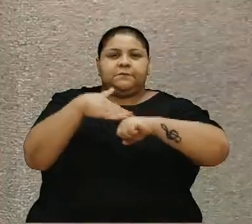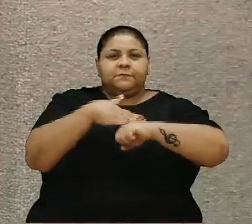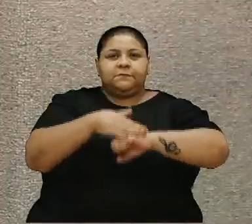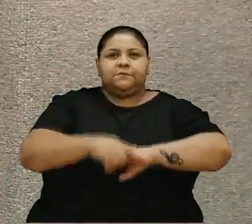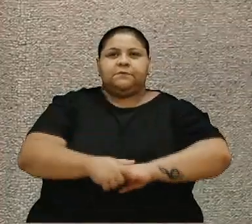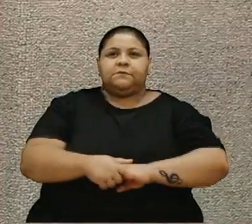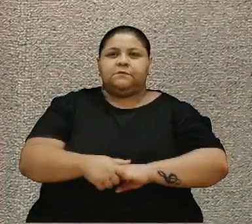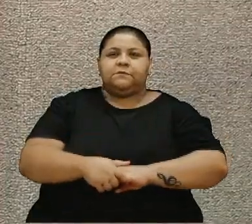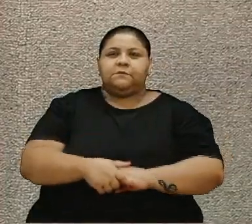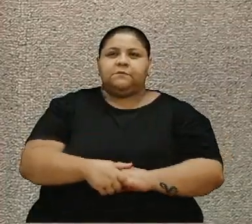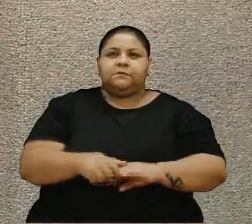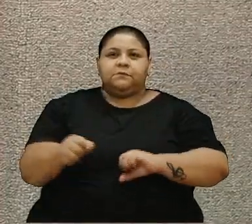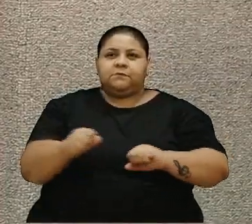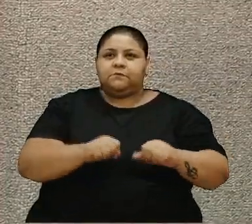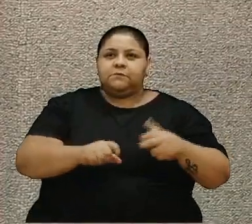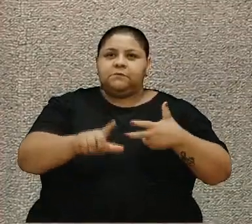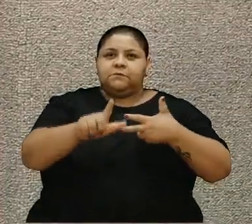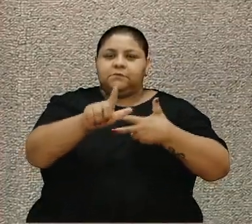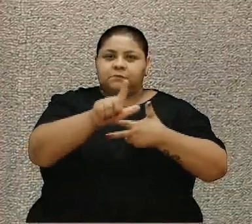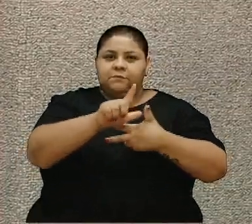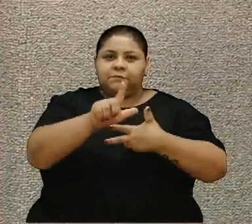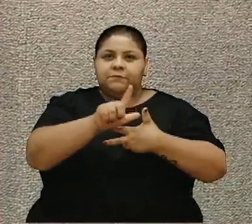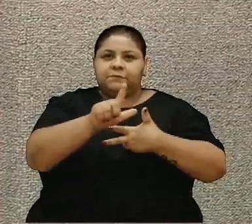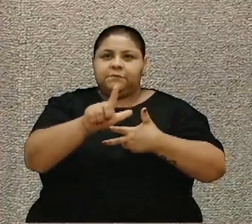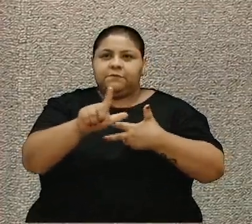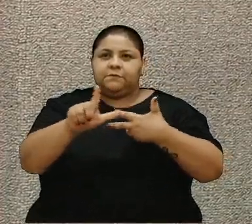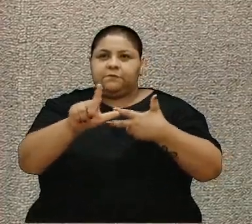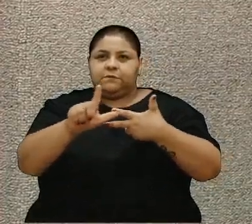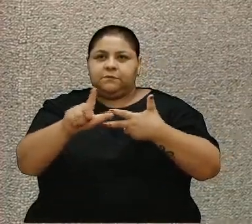do Poder Legislativo com o Executivo,